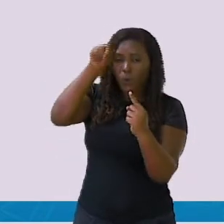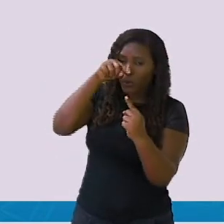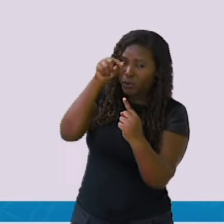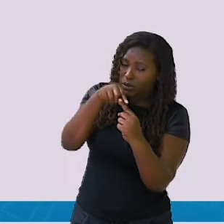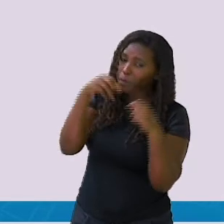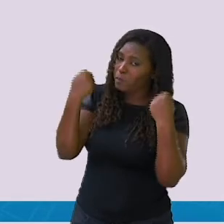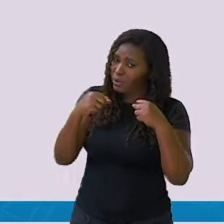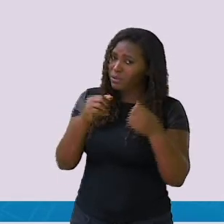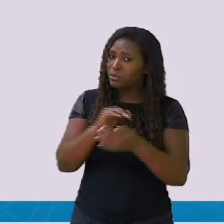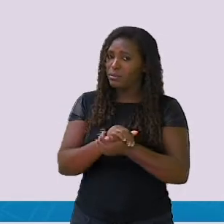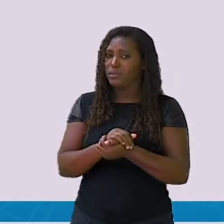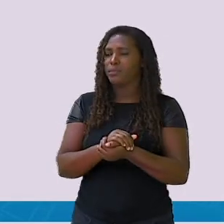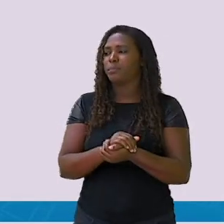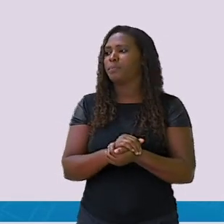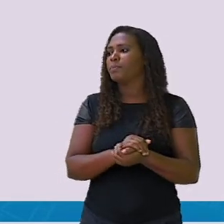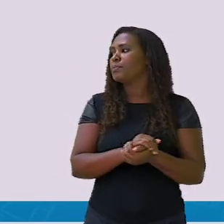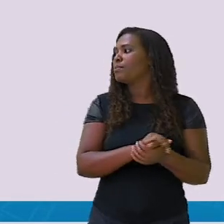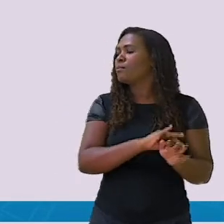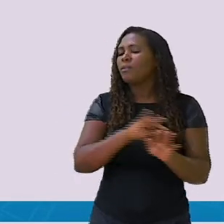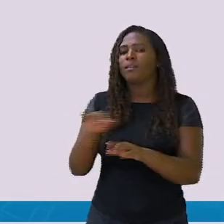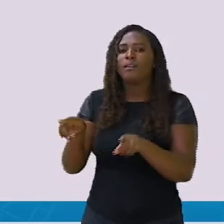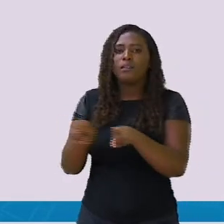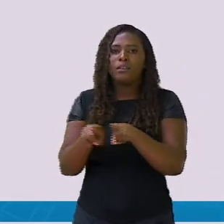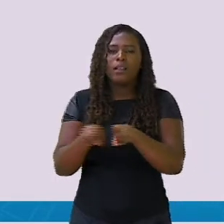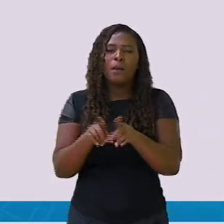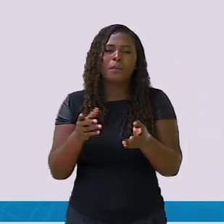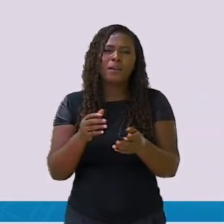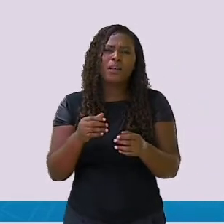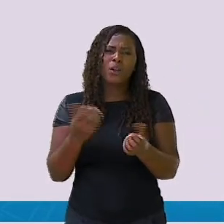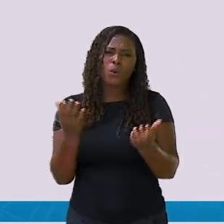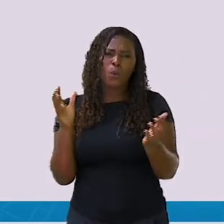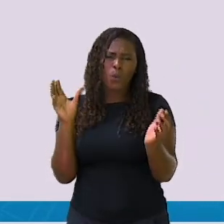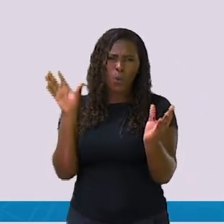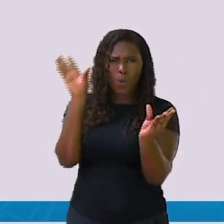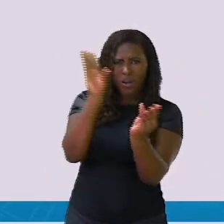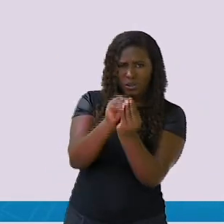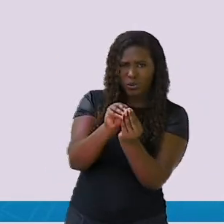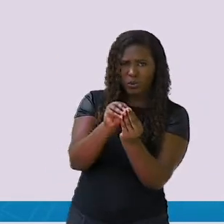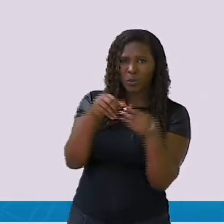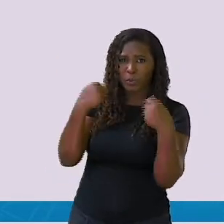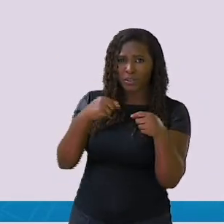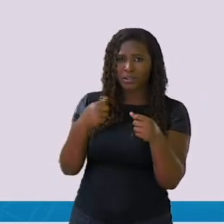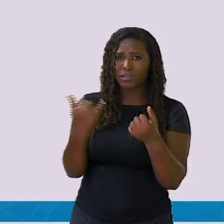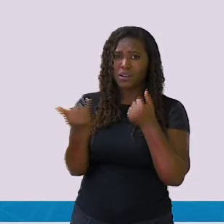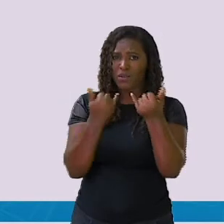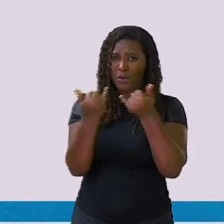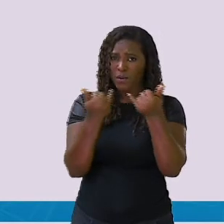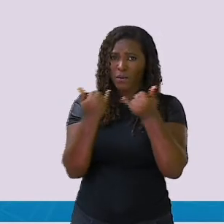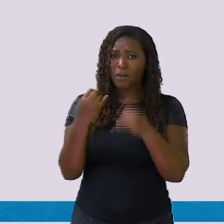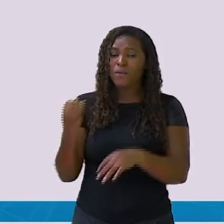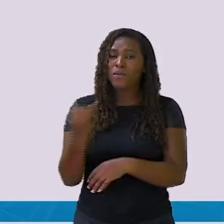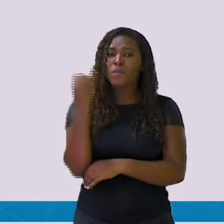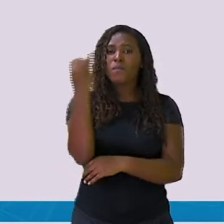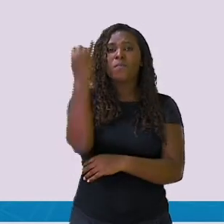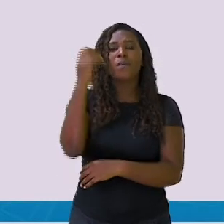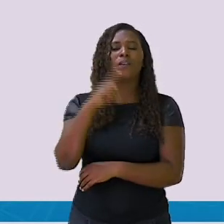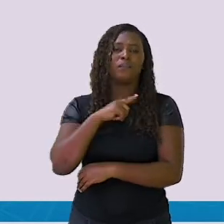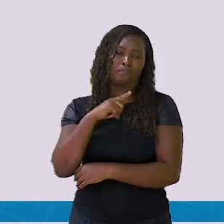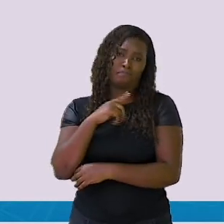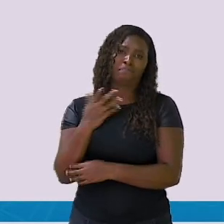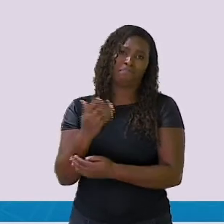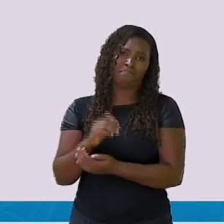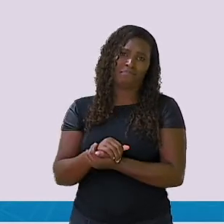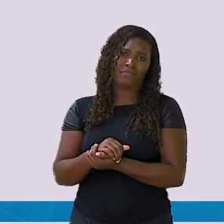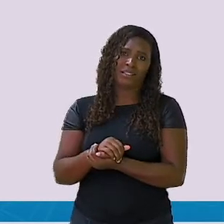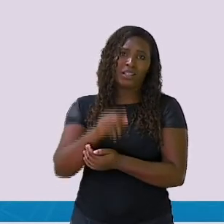Complete o seu resumo com todas as informações importantes. Então, você construiu ali o seu mapa, então agora você vai verificar